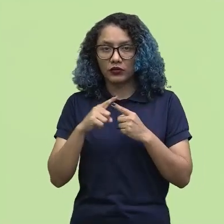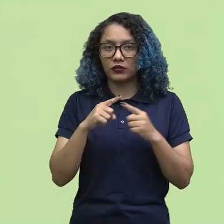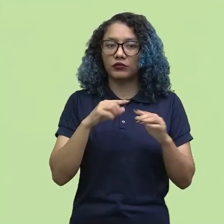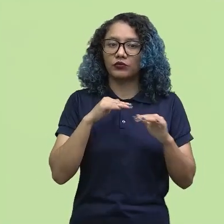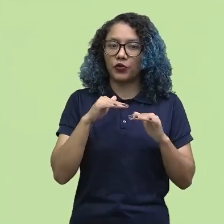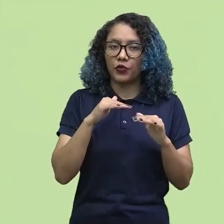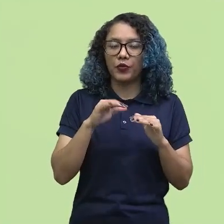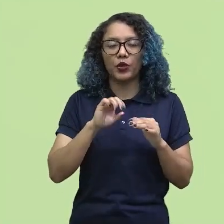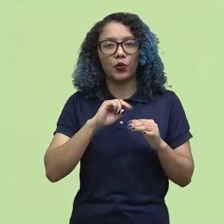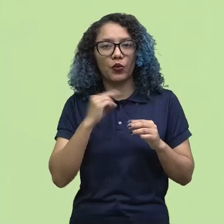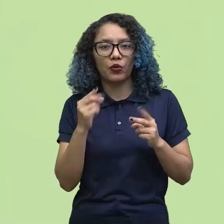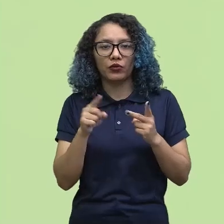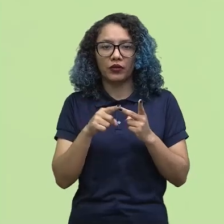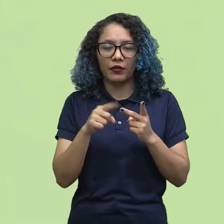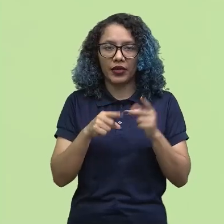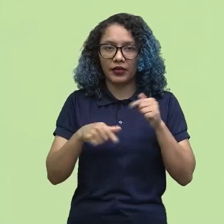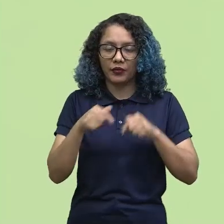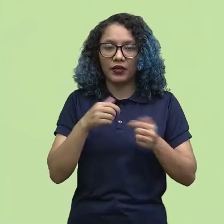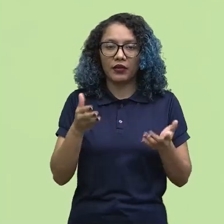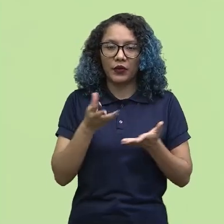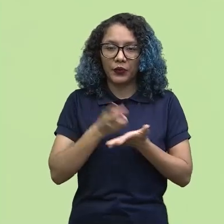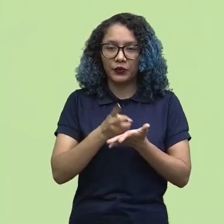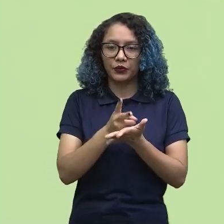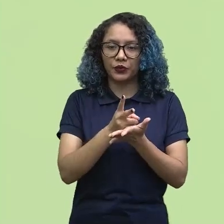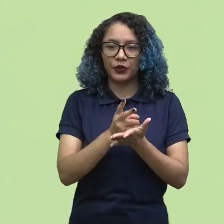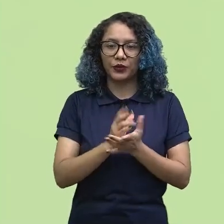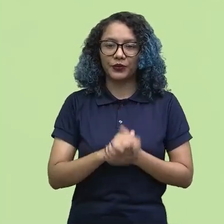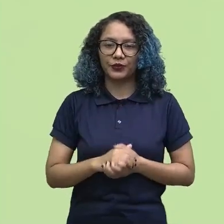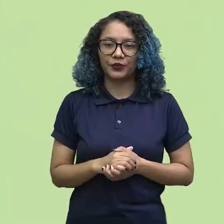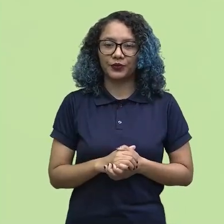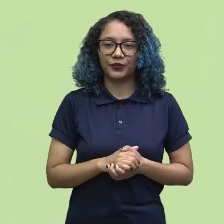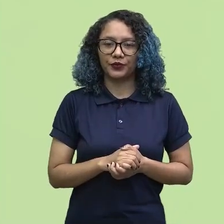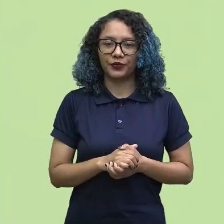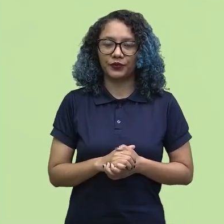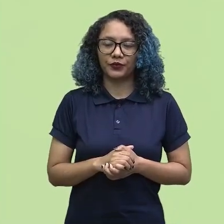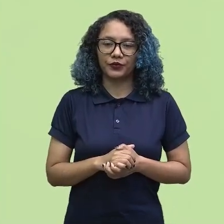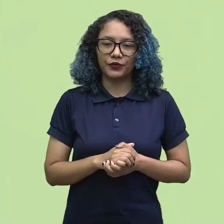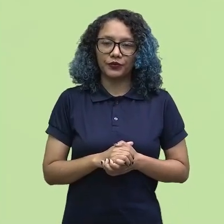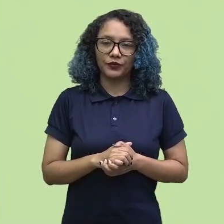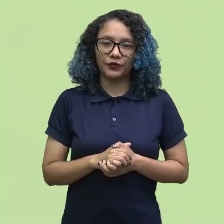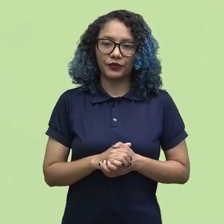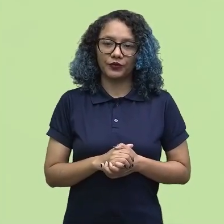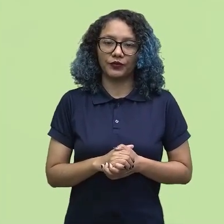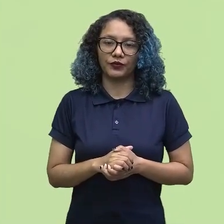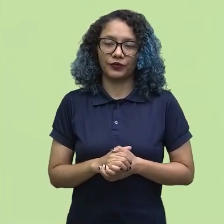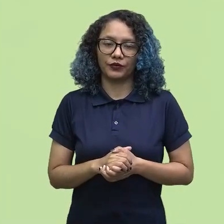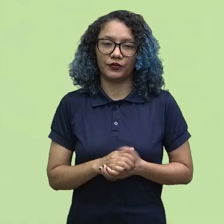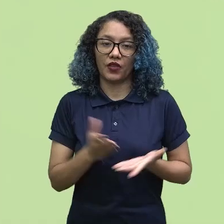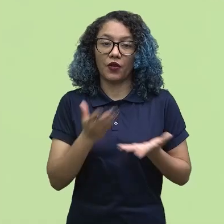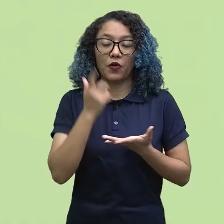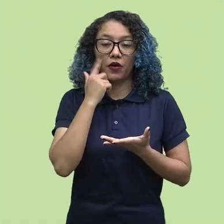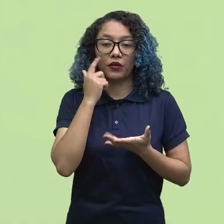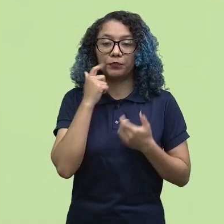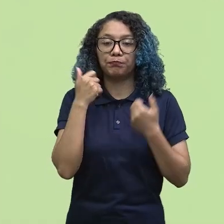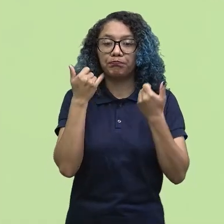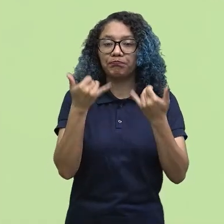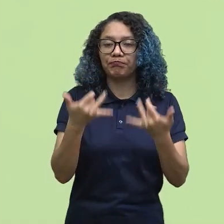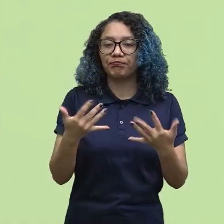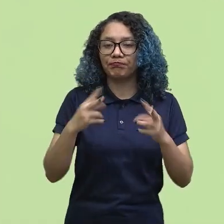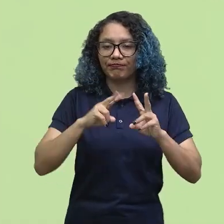digestão química, e aí a gente vai dar sequência aos nossos estudos sobre os sistemas. Agora a gente vai falar sobre o